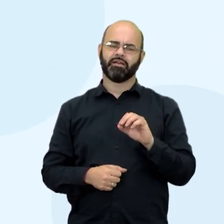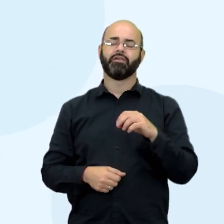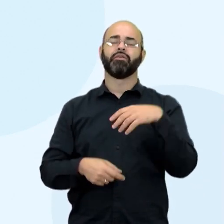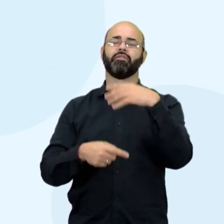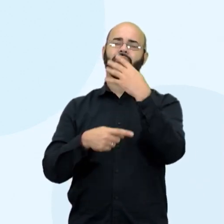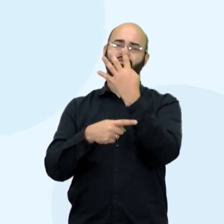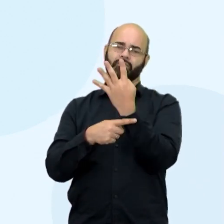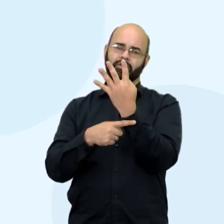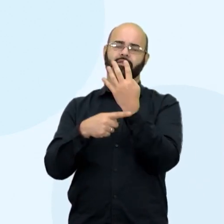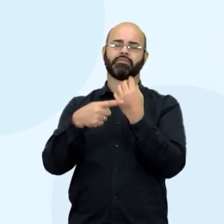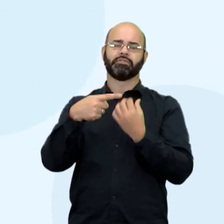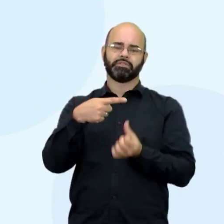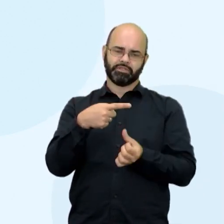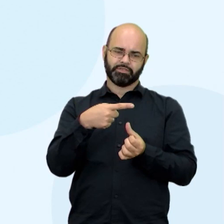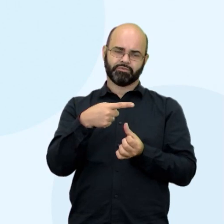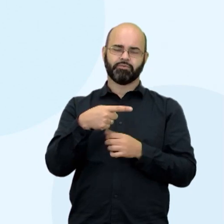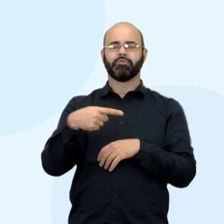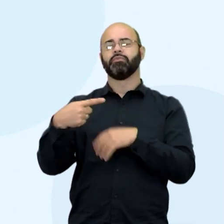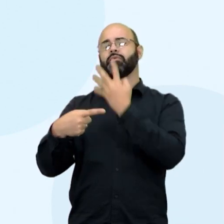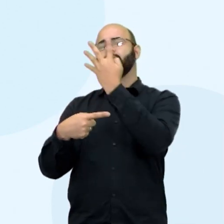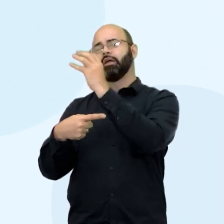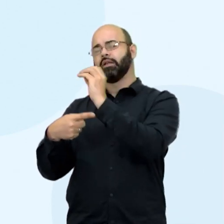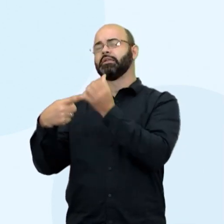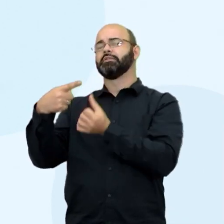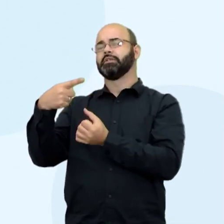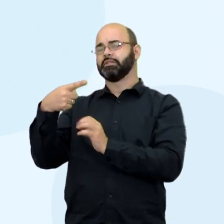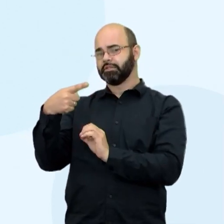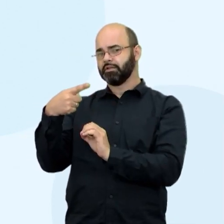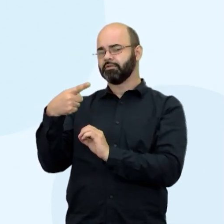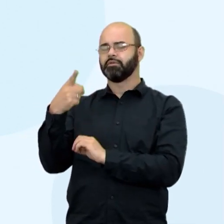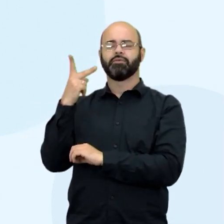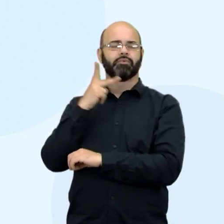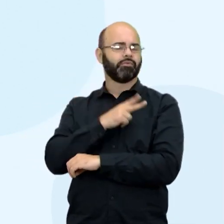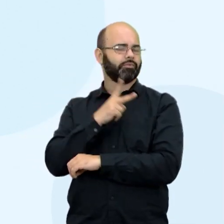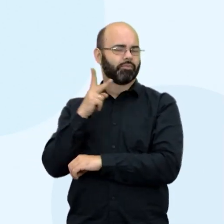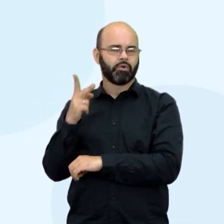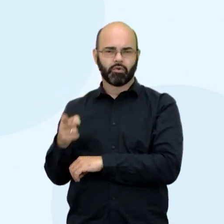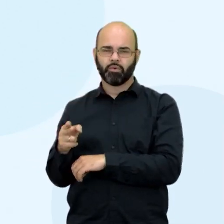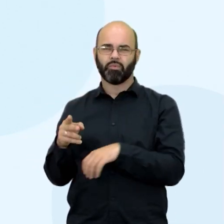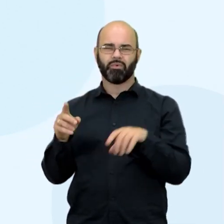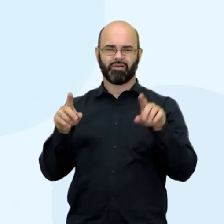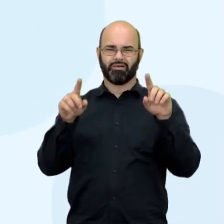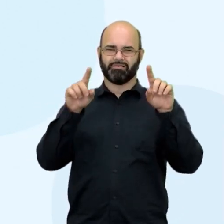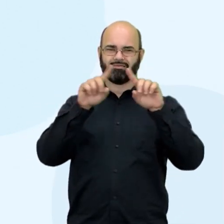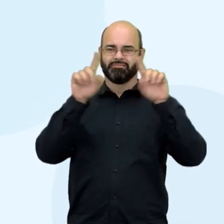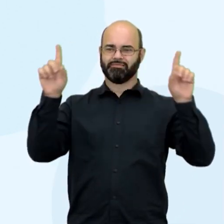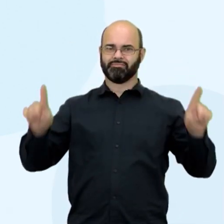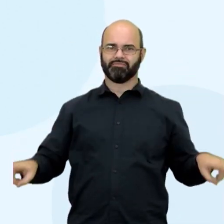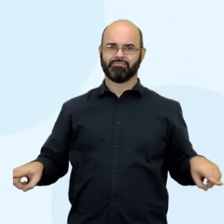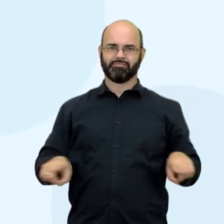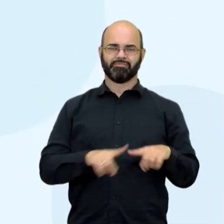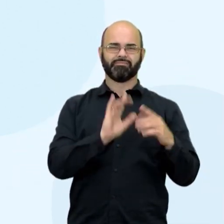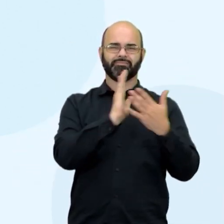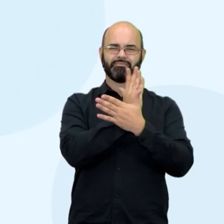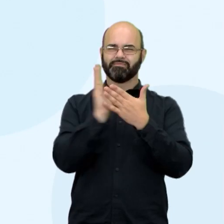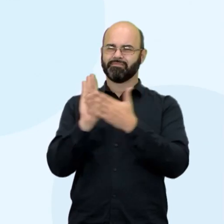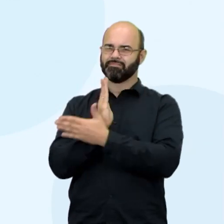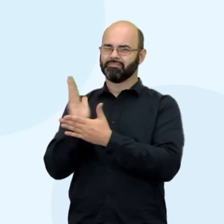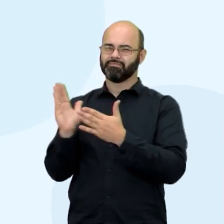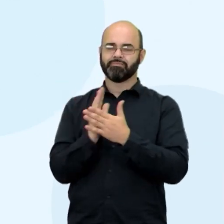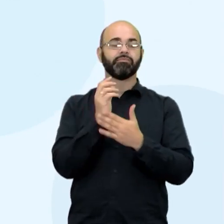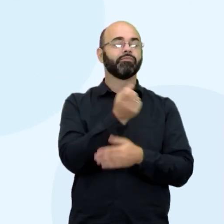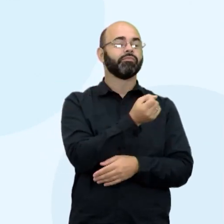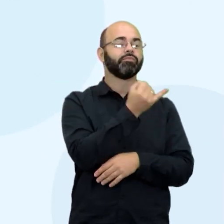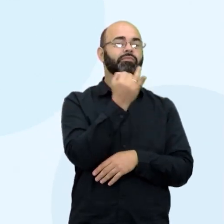avos representa a mesma fração, representa a mesma parte do todo. E aí, eu posso